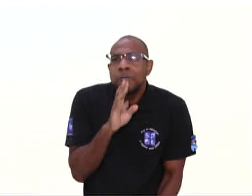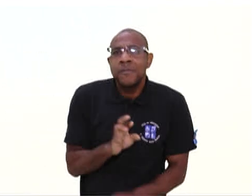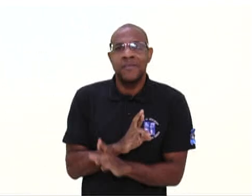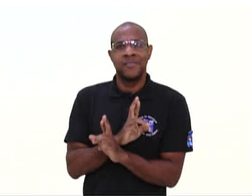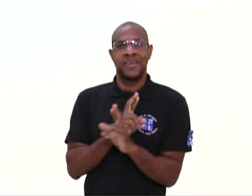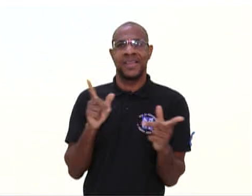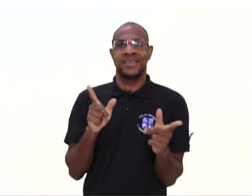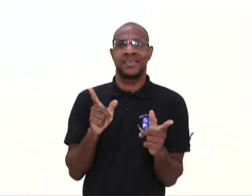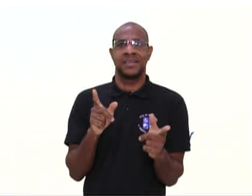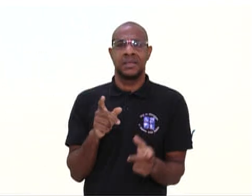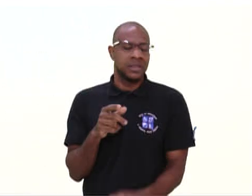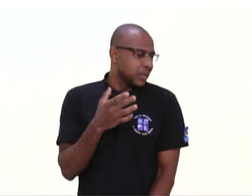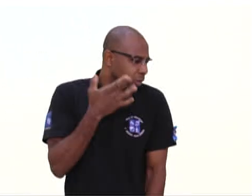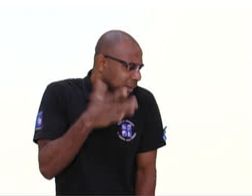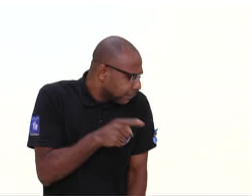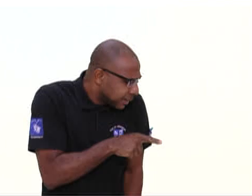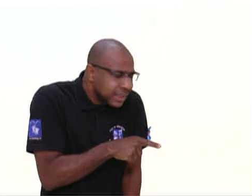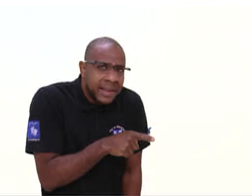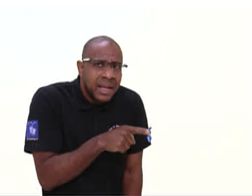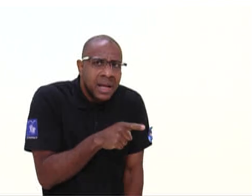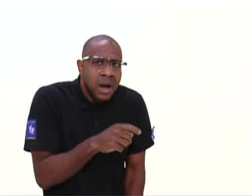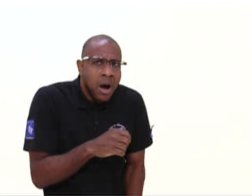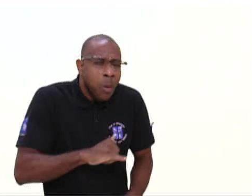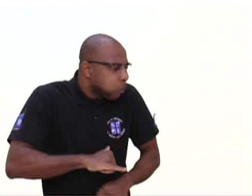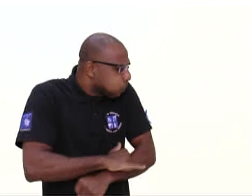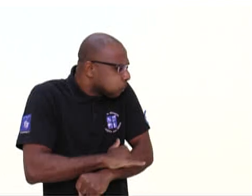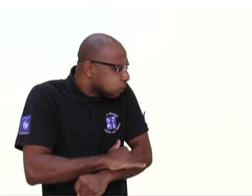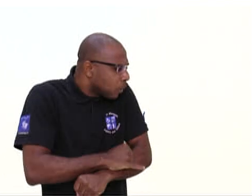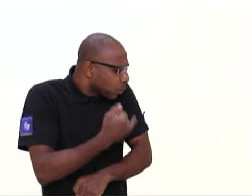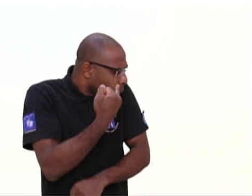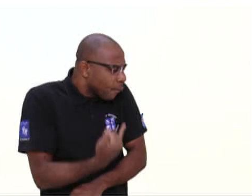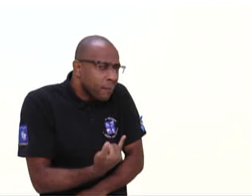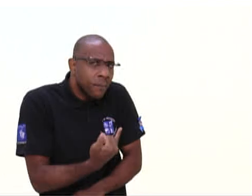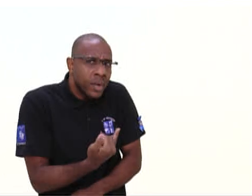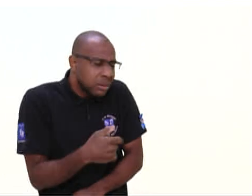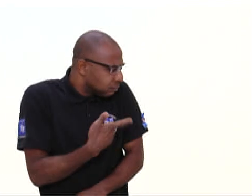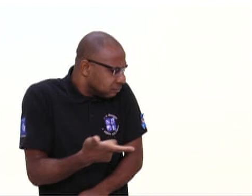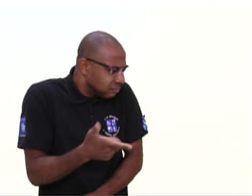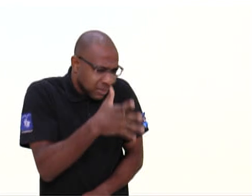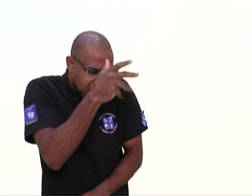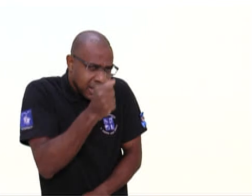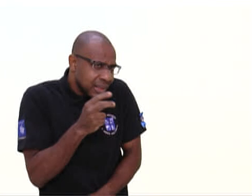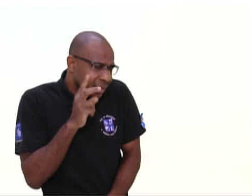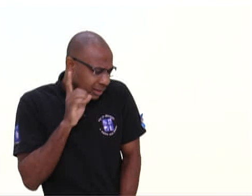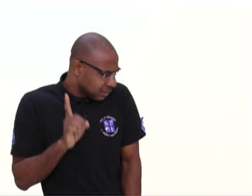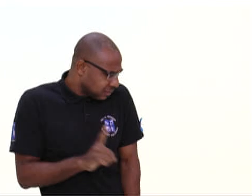souberam dizer se era gorda ou magra. Nunca se adivinharia nela um anseio.